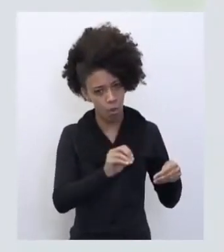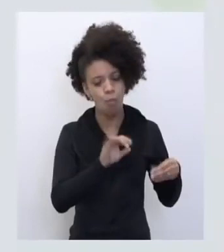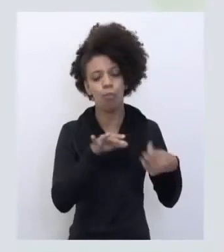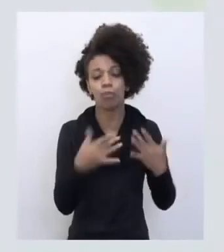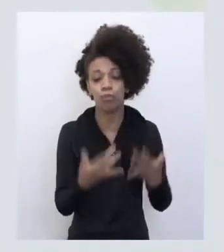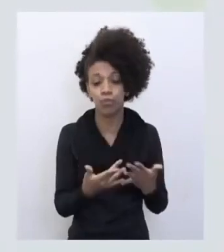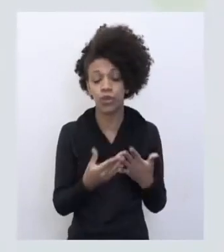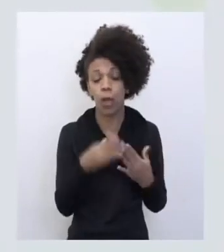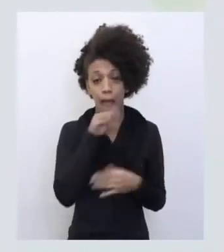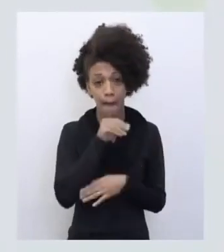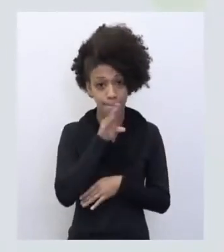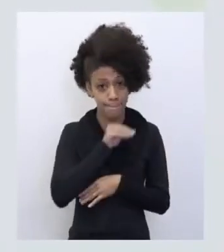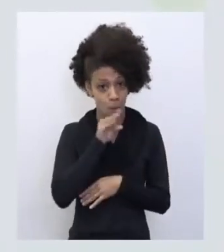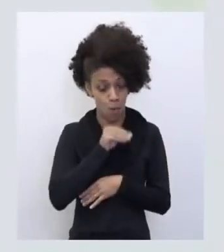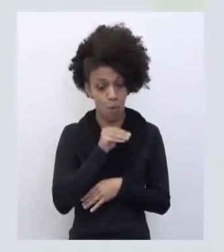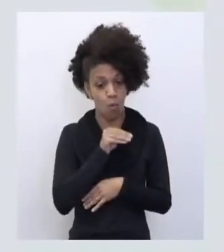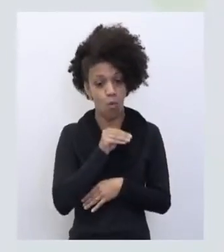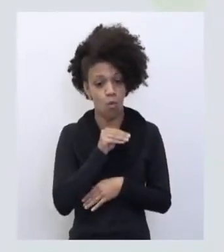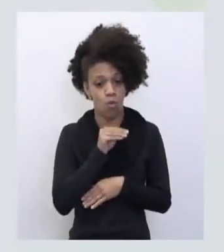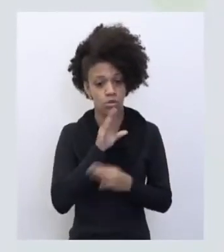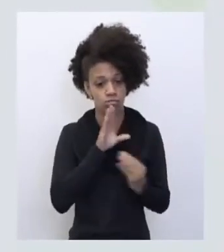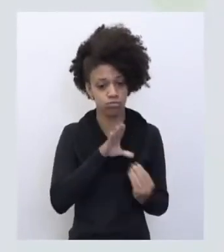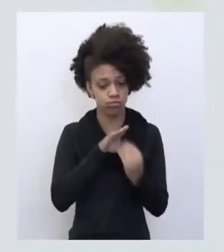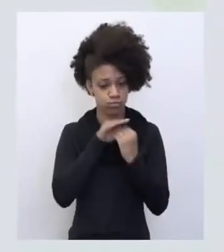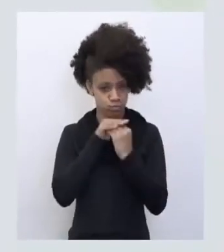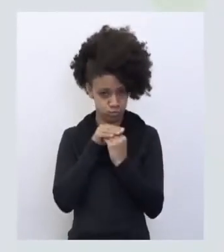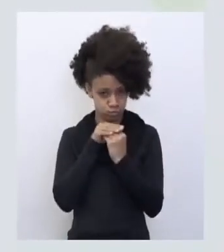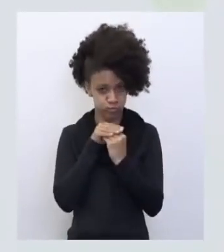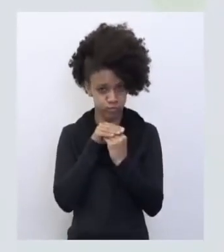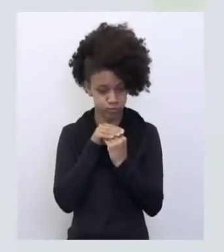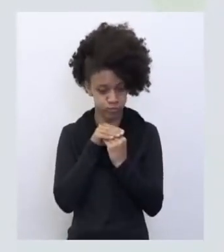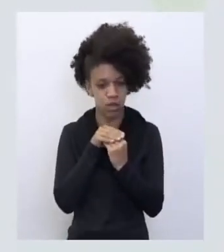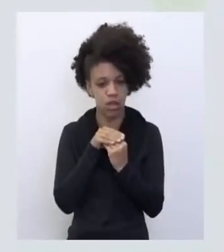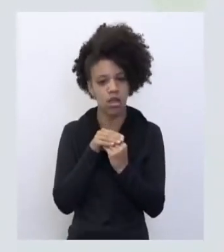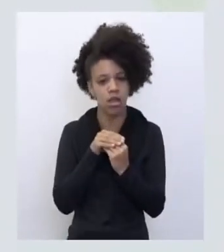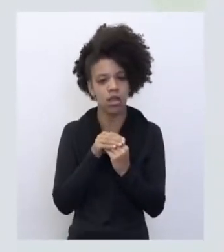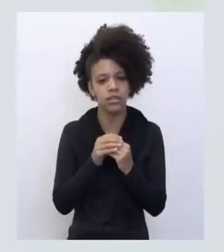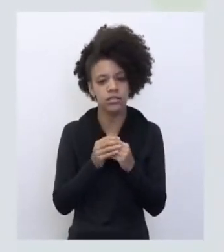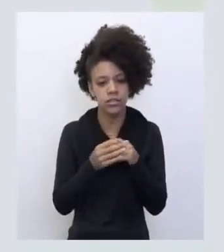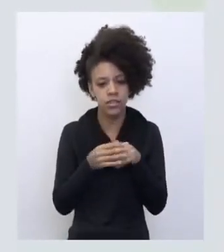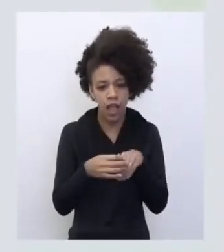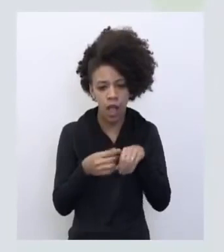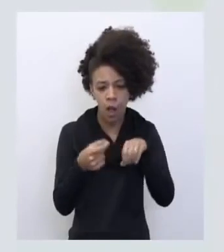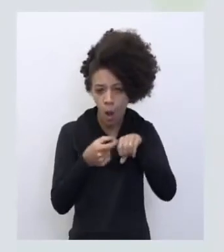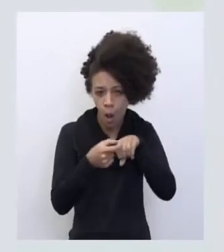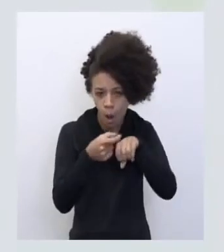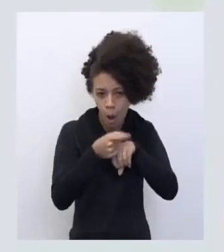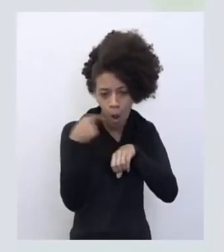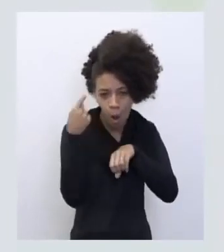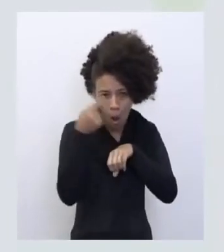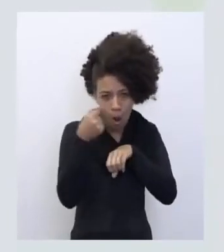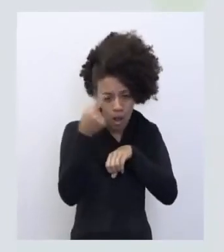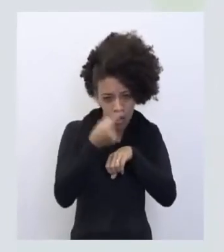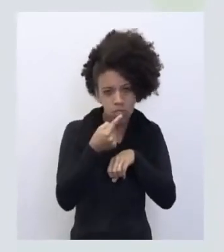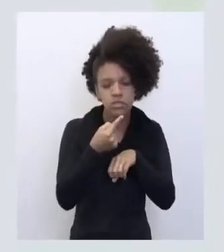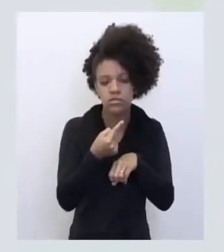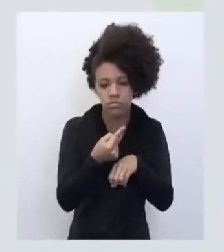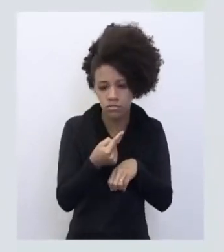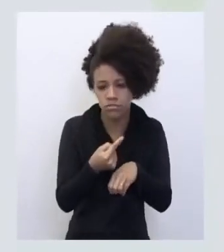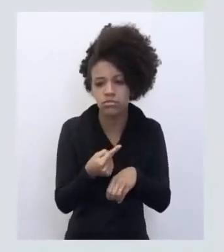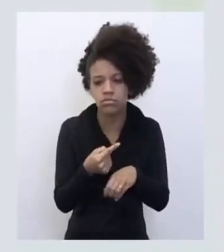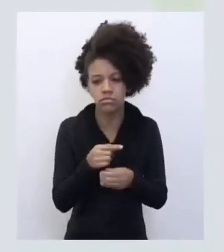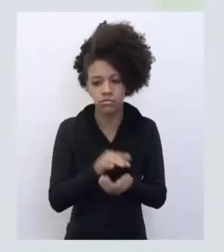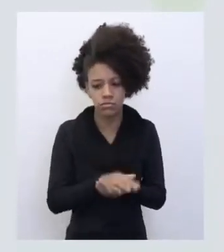boca, então a gente encaixou uma meia e colocou os olhinhos de bexiga, botões, colocou uma língua